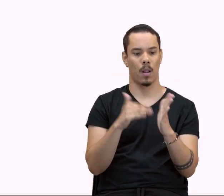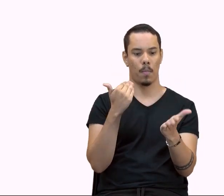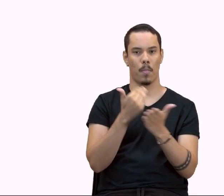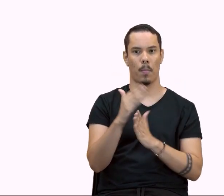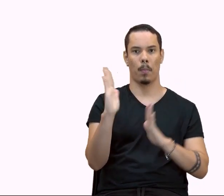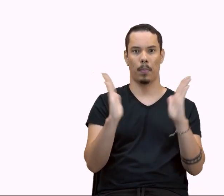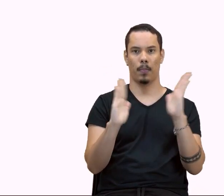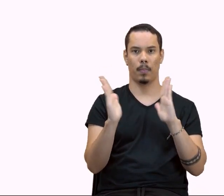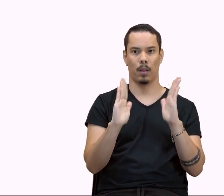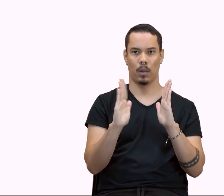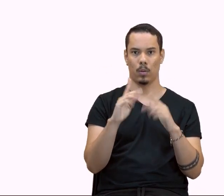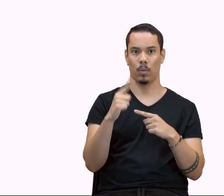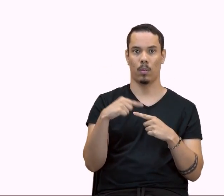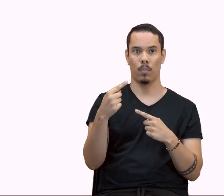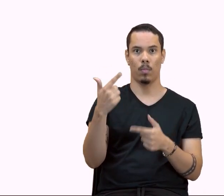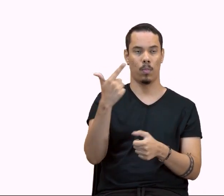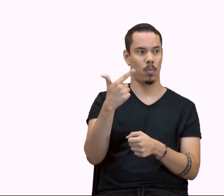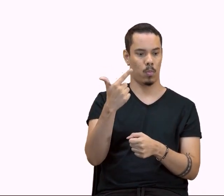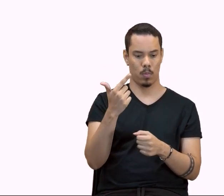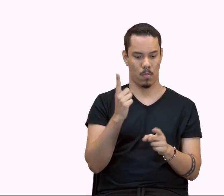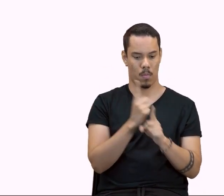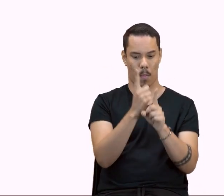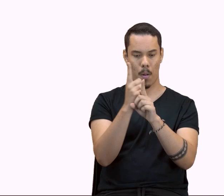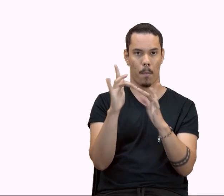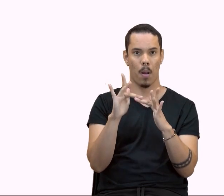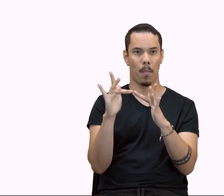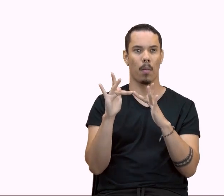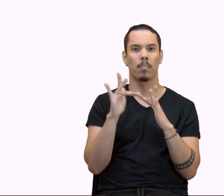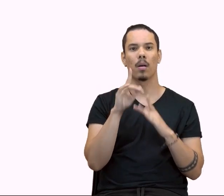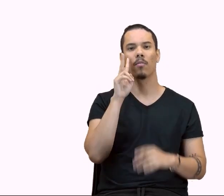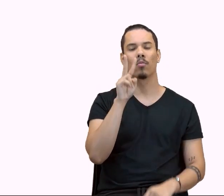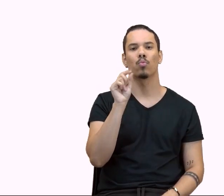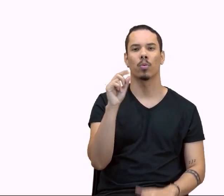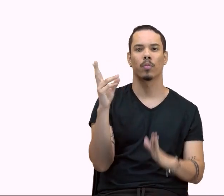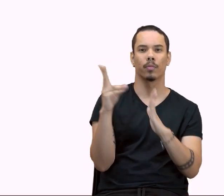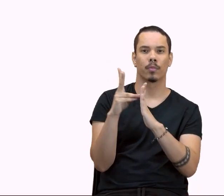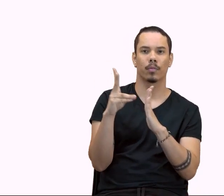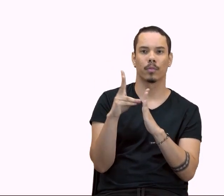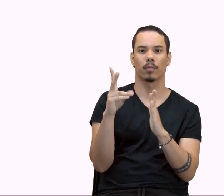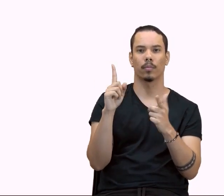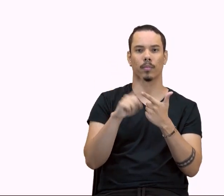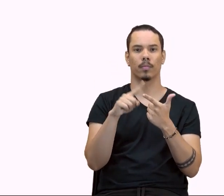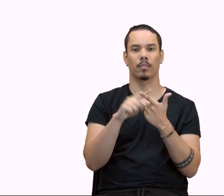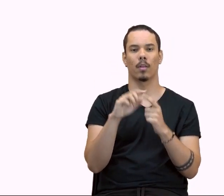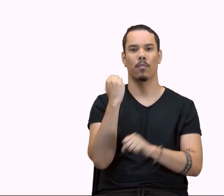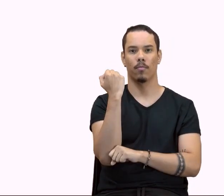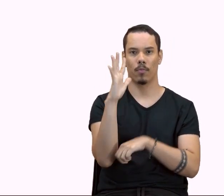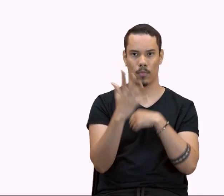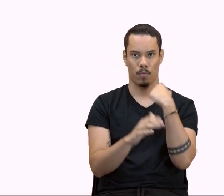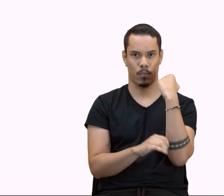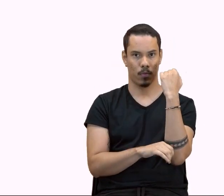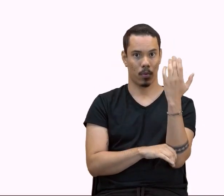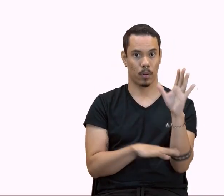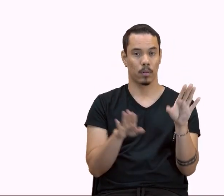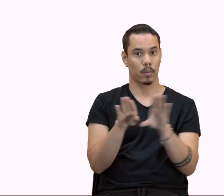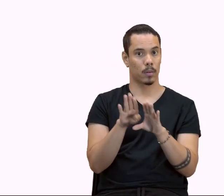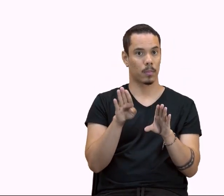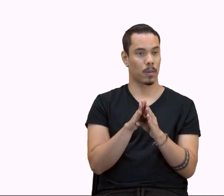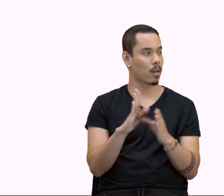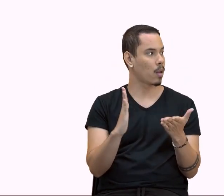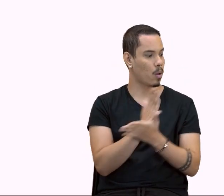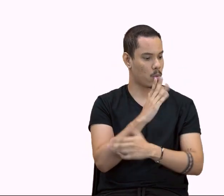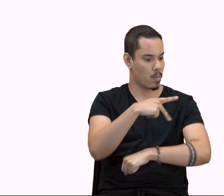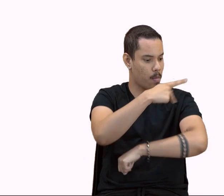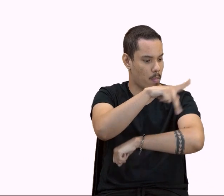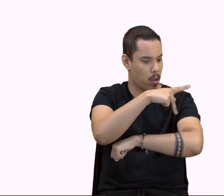segunda aproximação, ó, a gente tem aí áreas indígenas, reserva biológica, florestas nacionais, parque nacional.